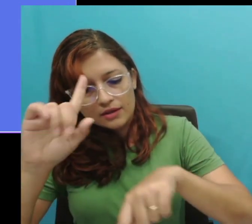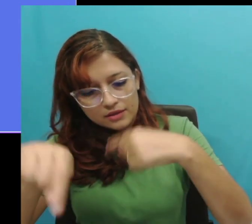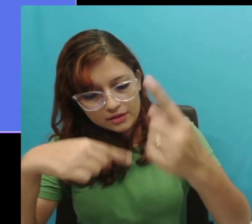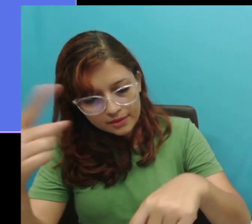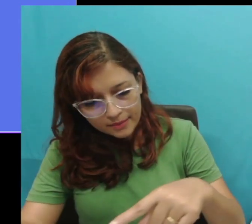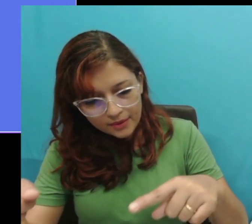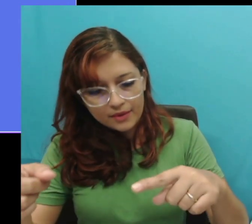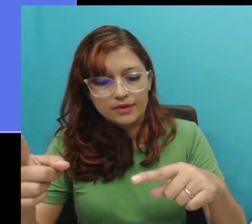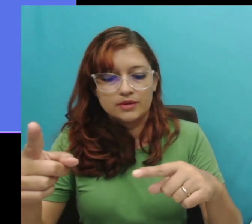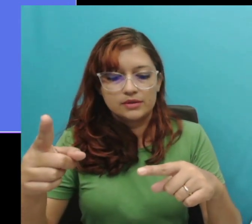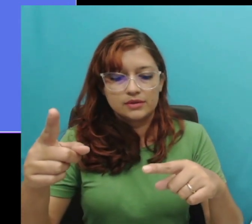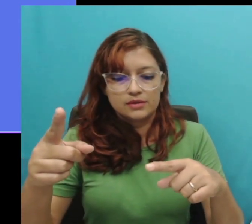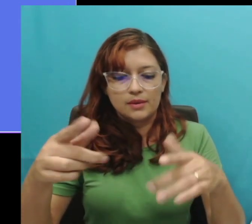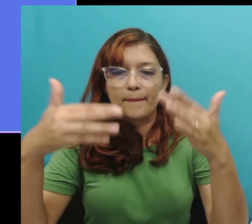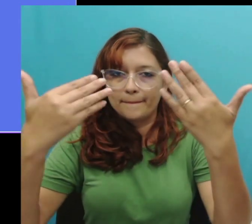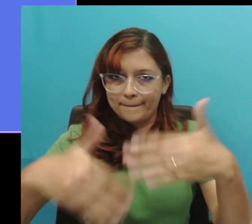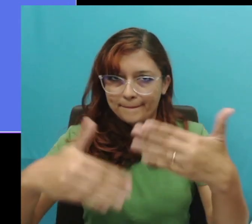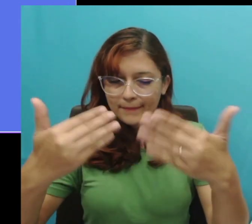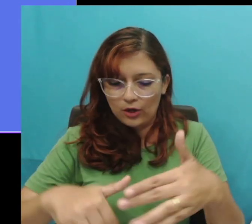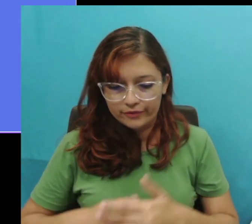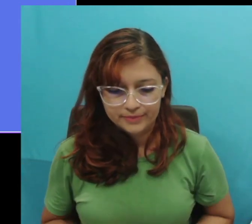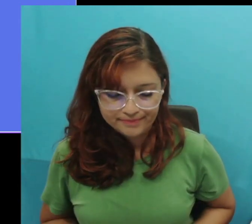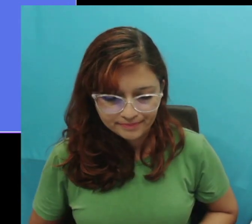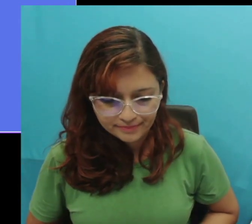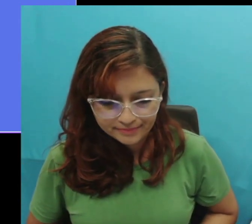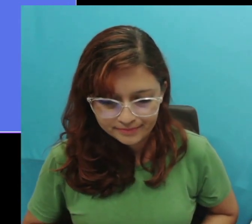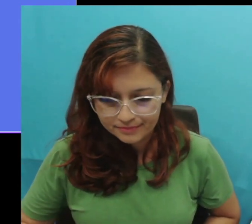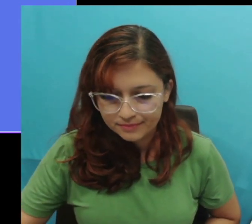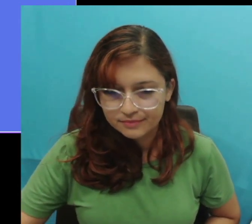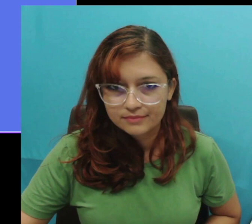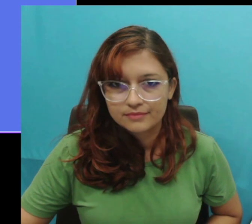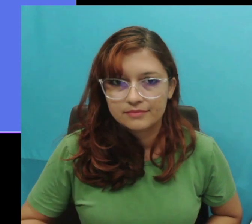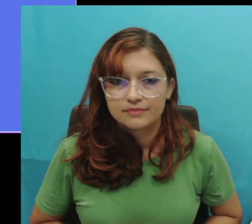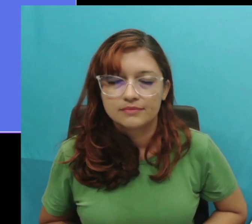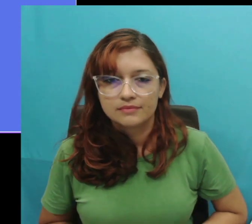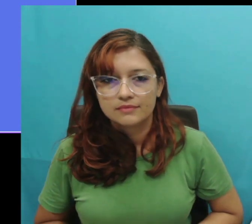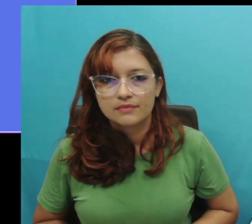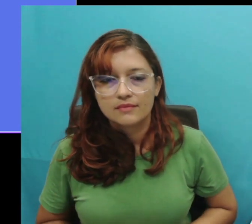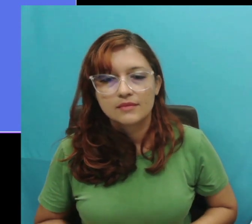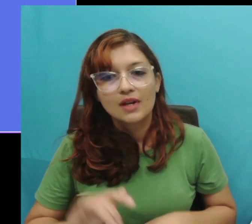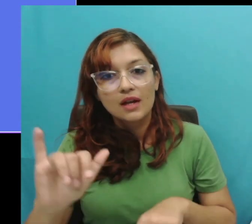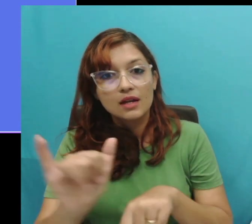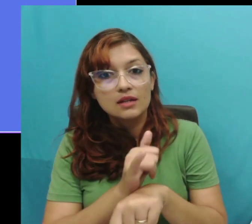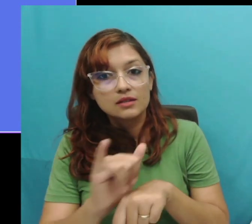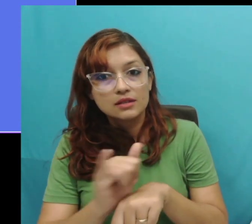O professor explicou, depois passou uma atividade e depois uma avaliação.